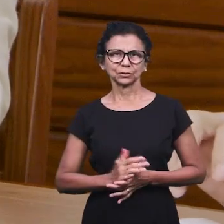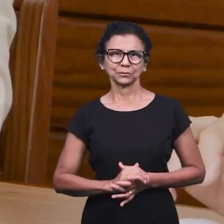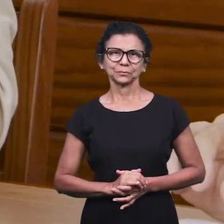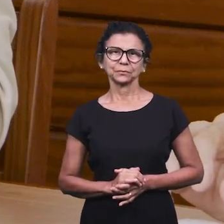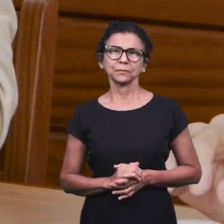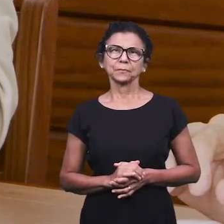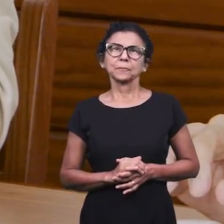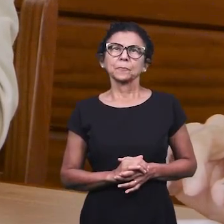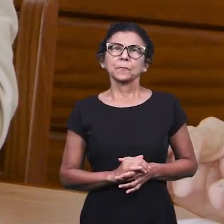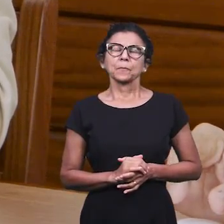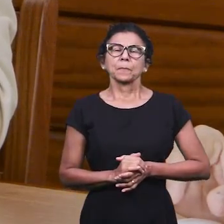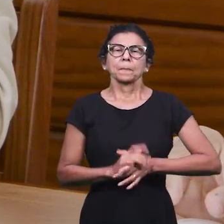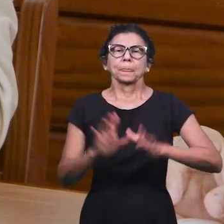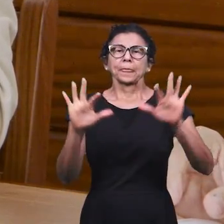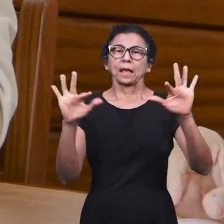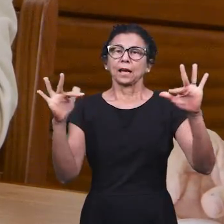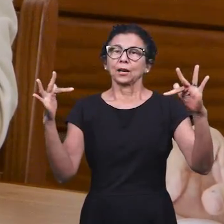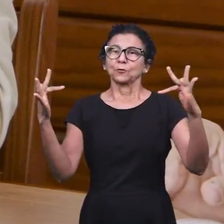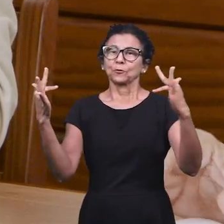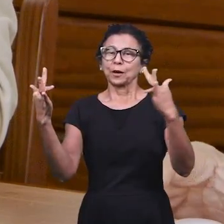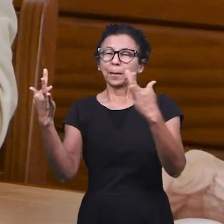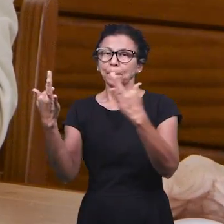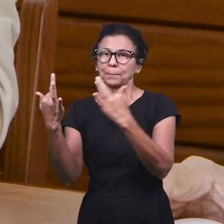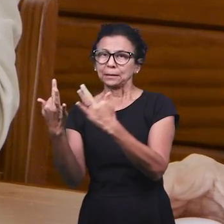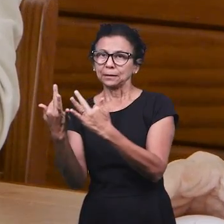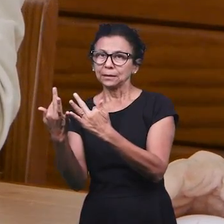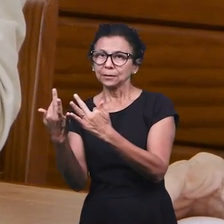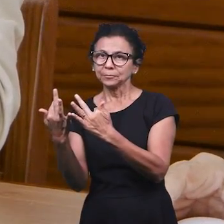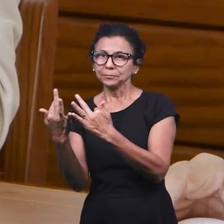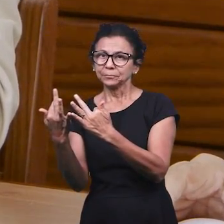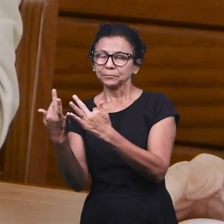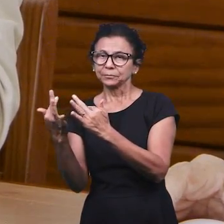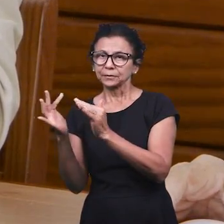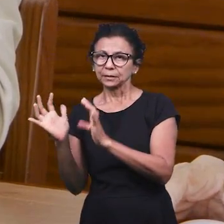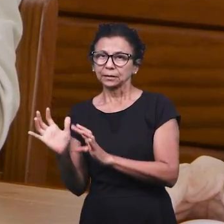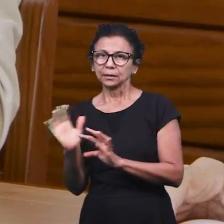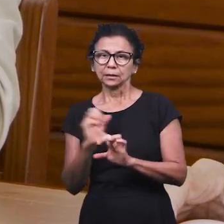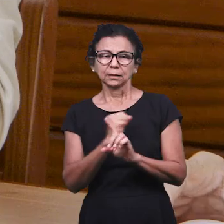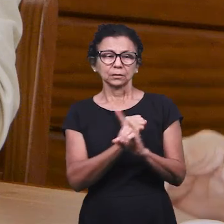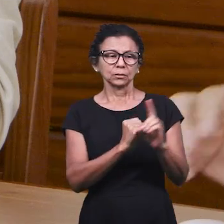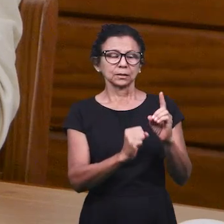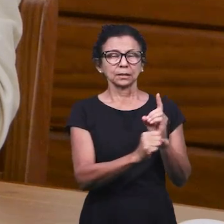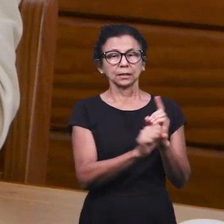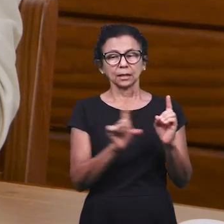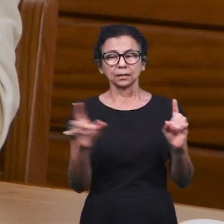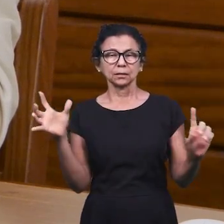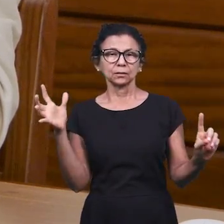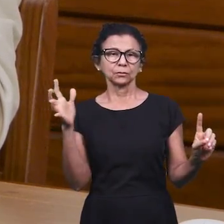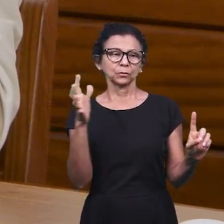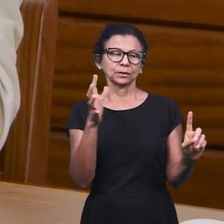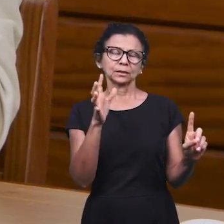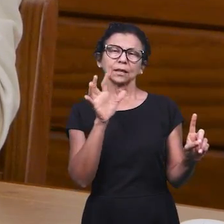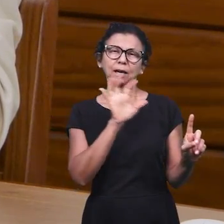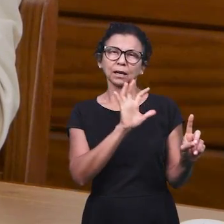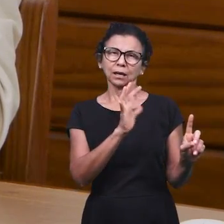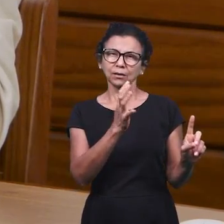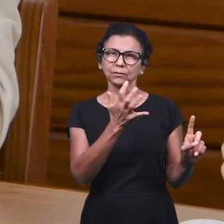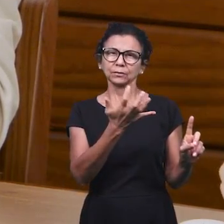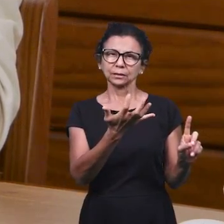a família moldava a sociedade. Hoje, a sociedade que está moldando a família. Então, houve uma inversão de valores aí,